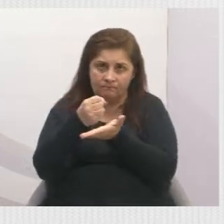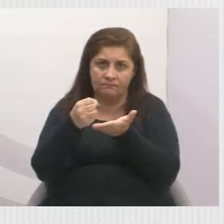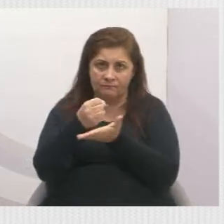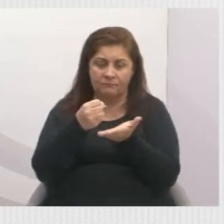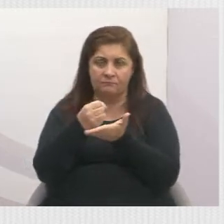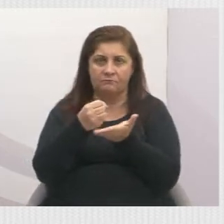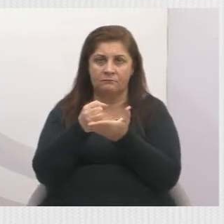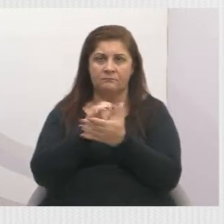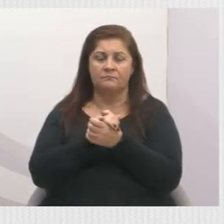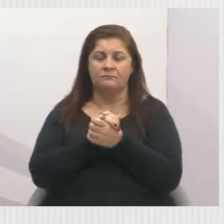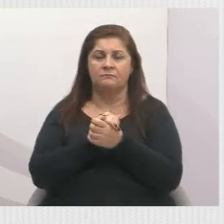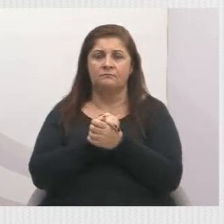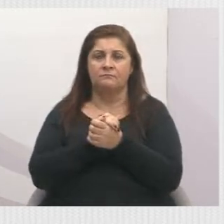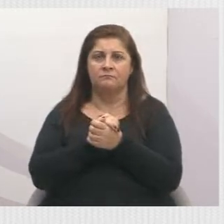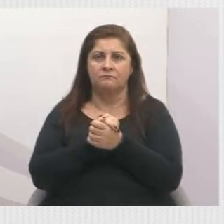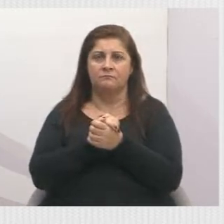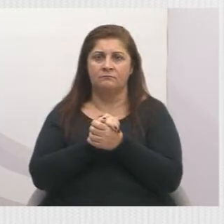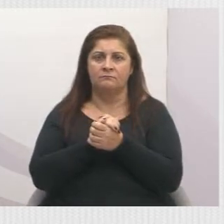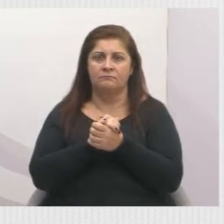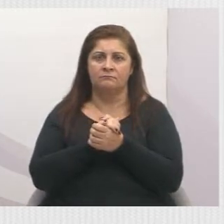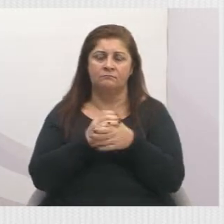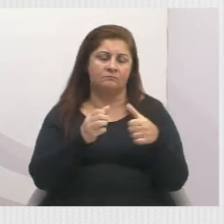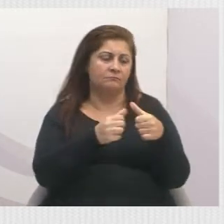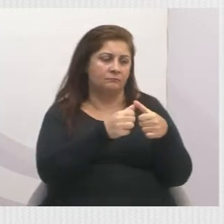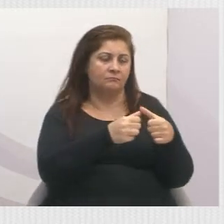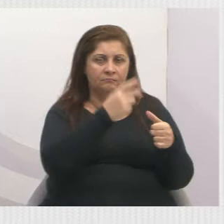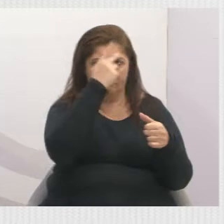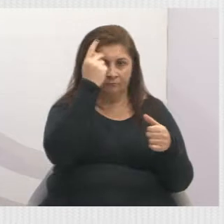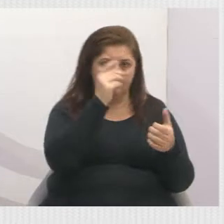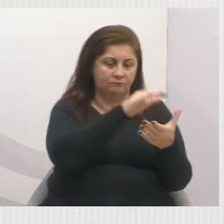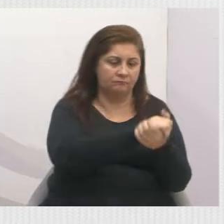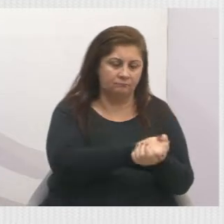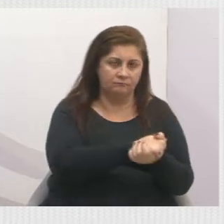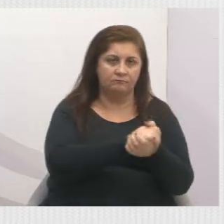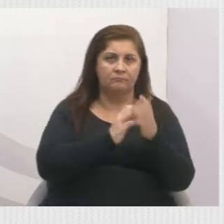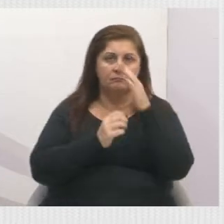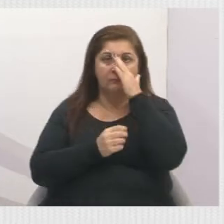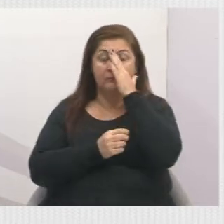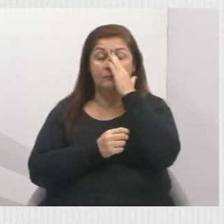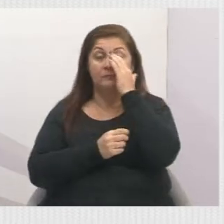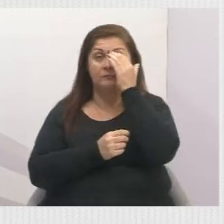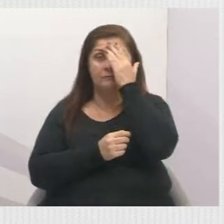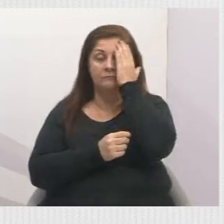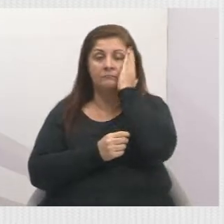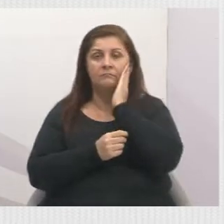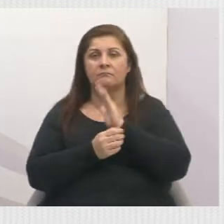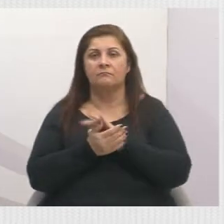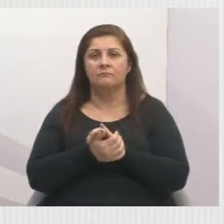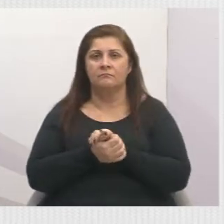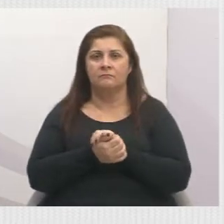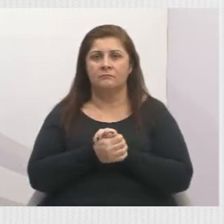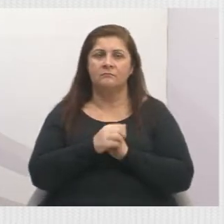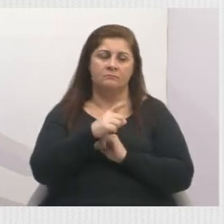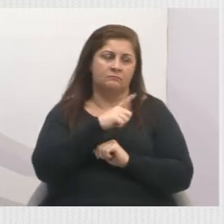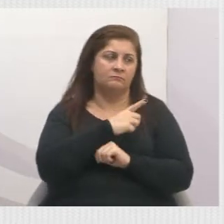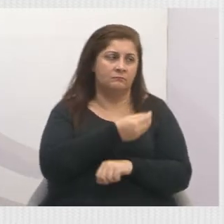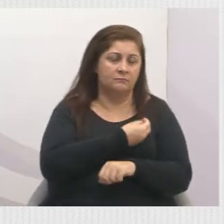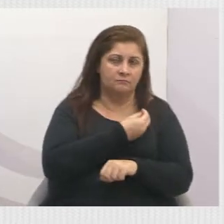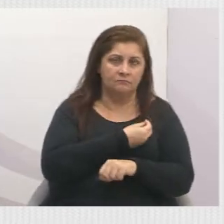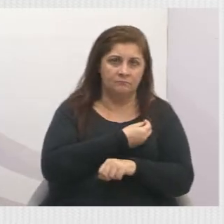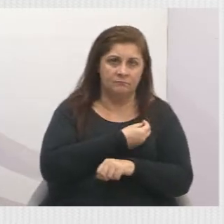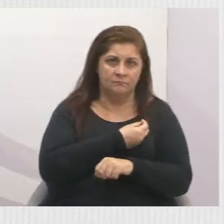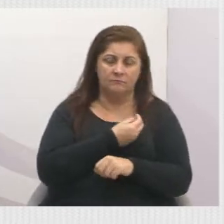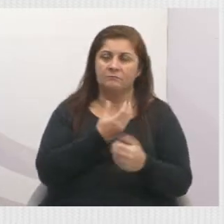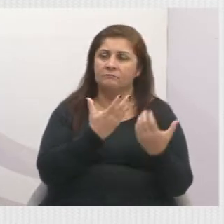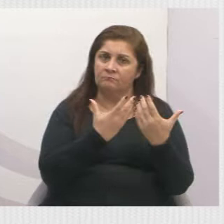para o cônjuge, companheiro, companheira, esposo ou esposa sobrevivente. Ele